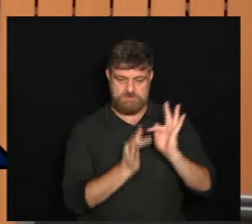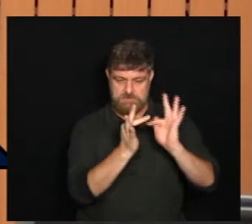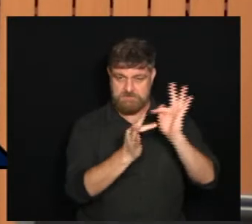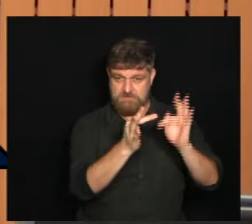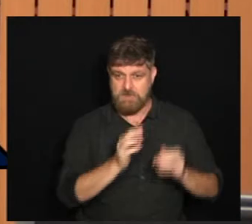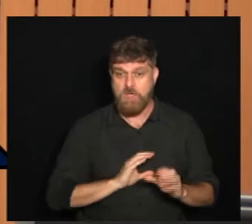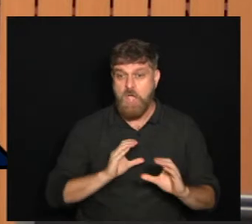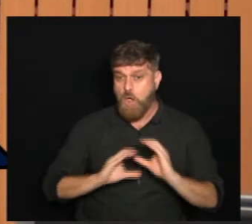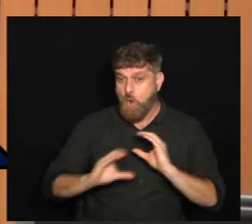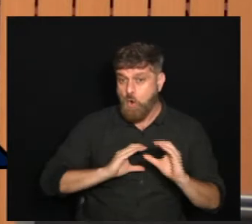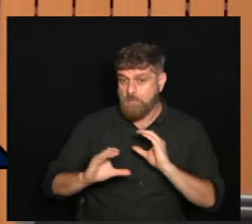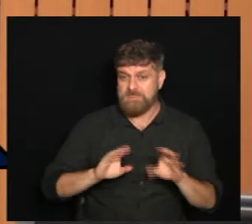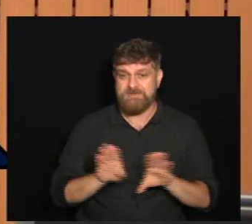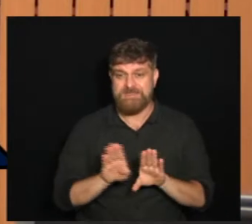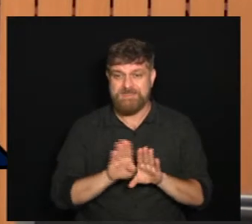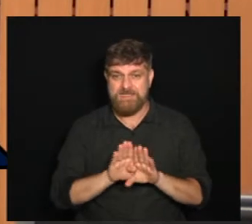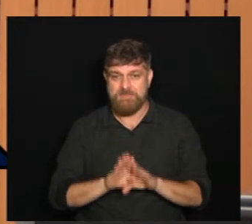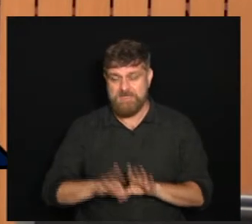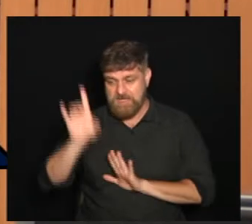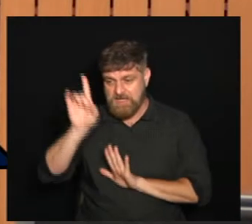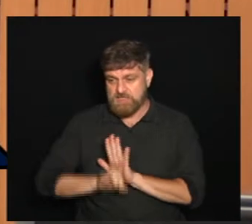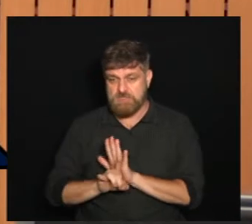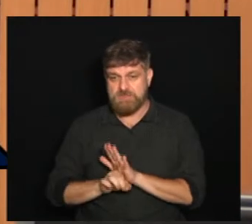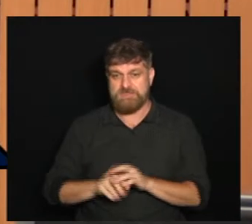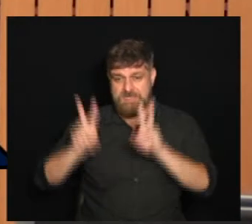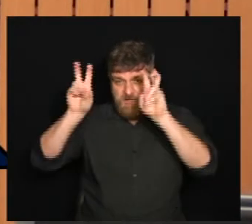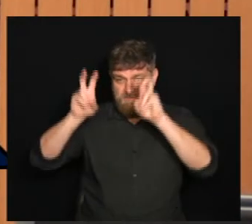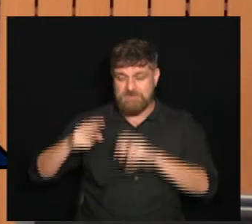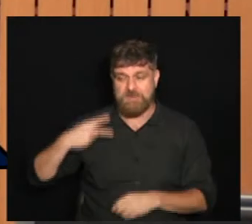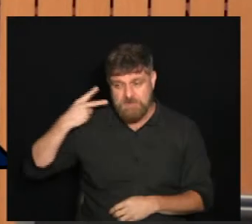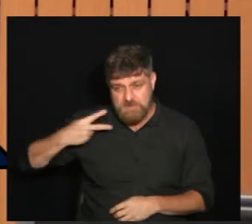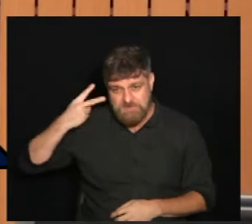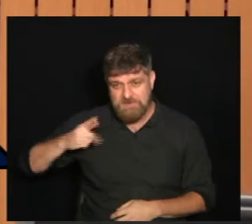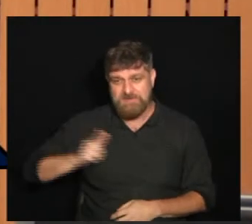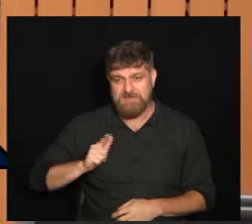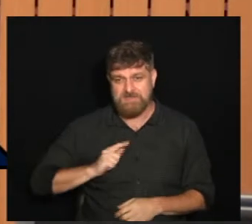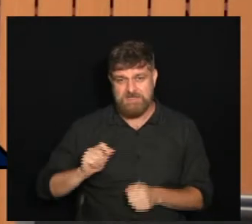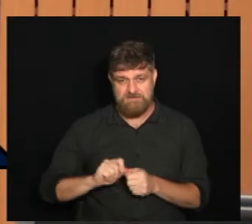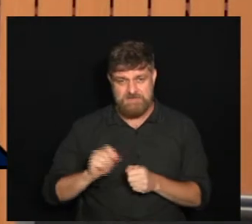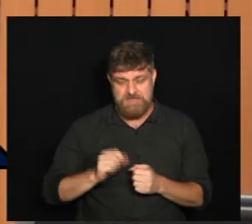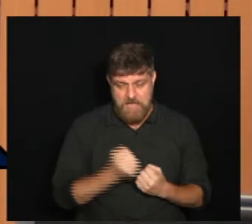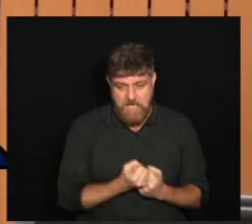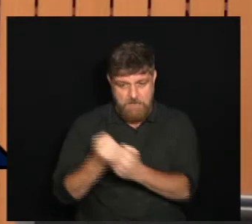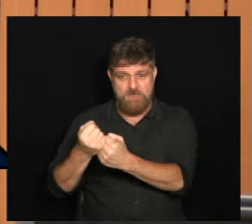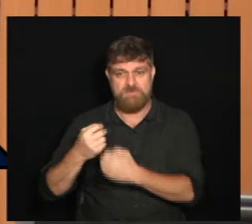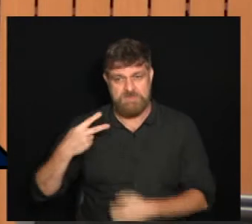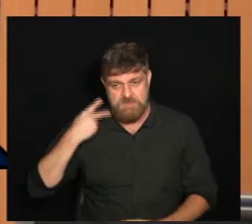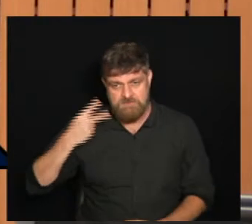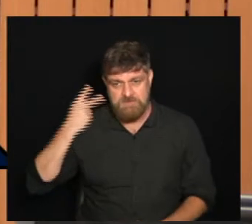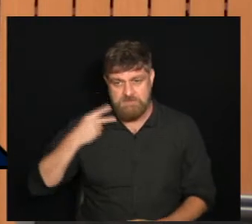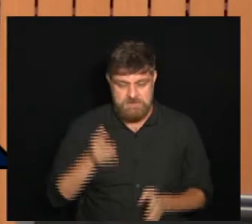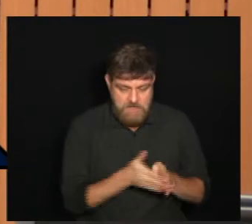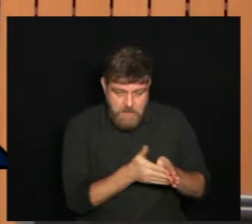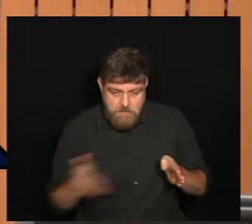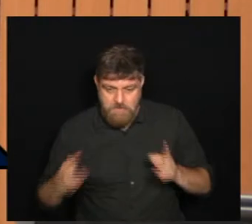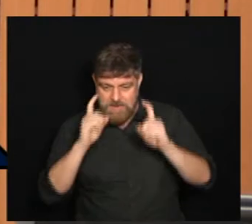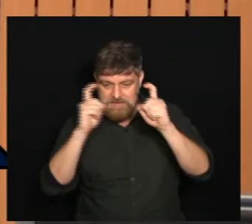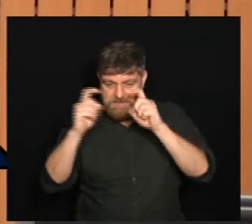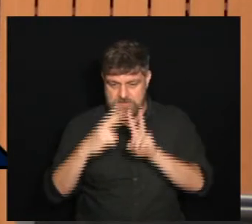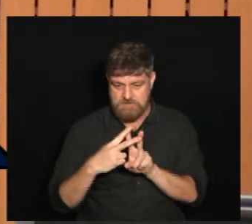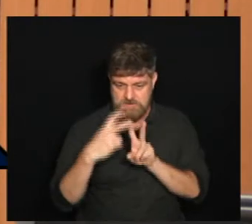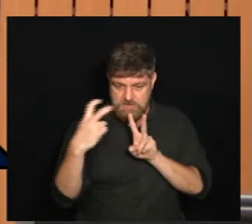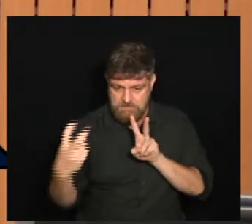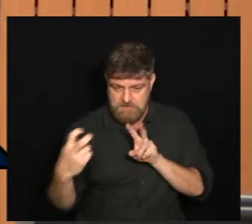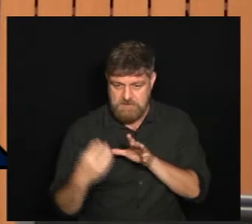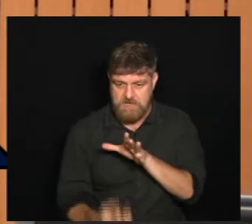e Comunicação e à Diretoria de Assuntos Legislativos disponibilizarem suporte aos parlamentares durante as reuniões virtuais realizadas